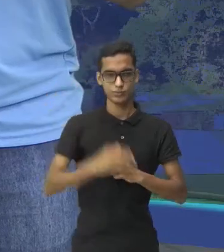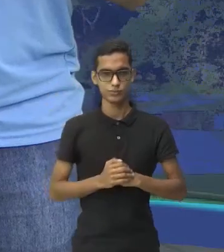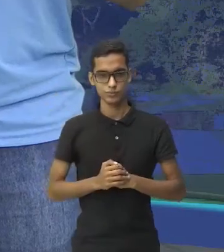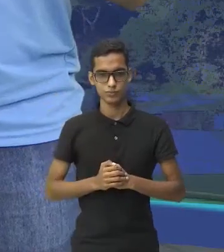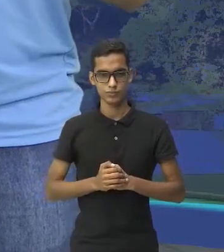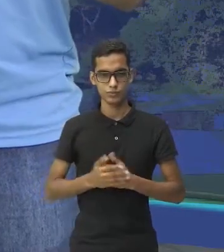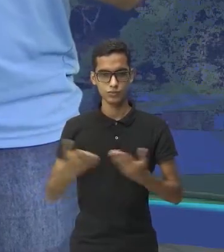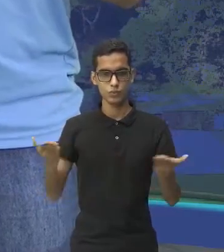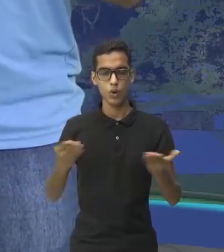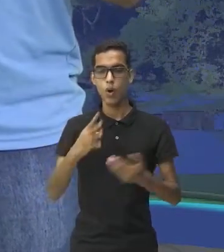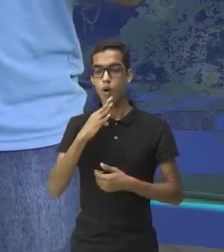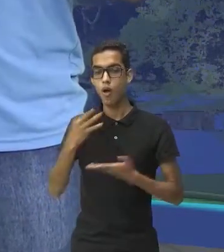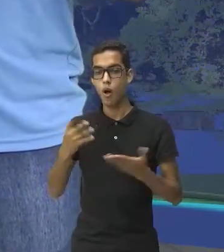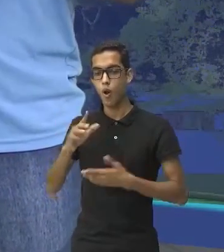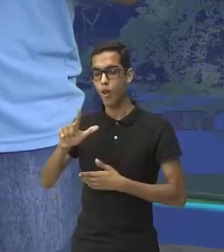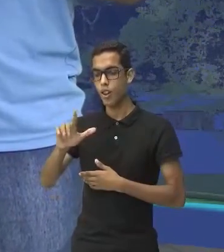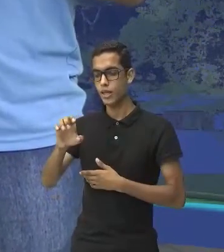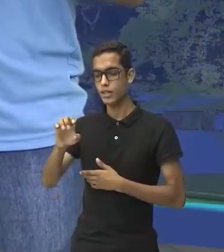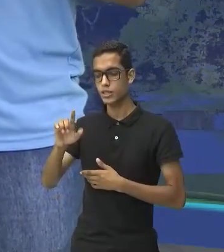legionário romano.